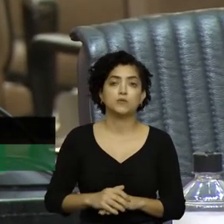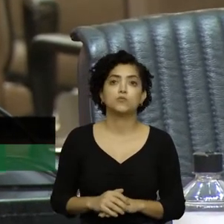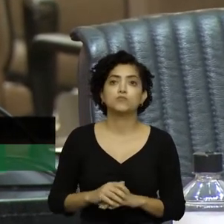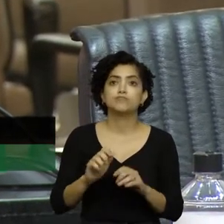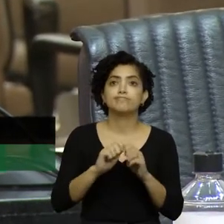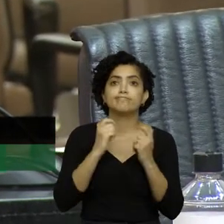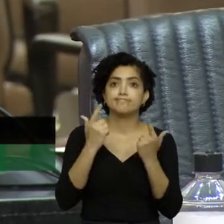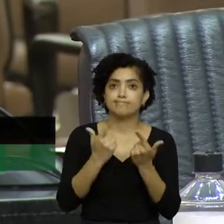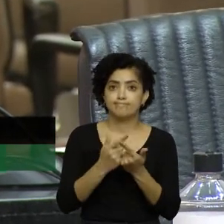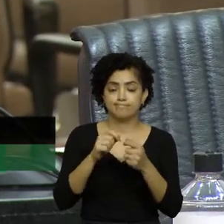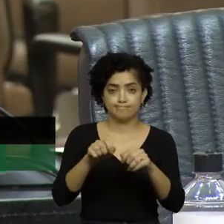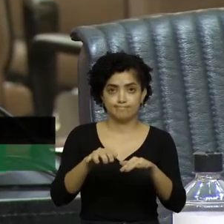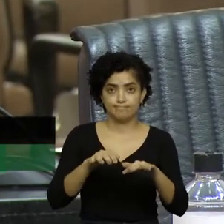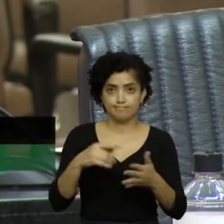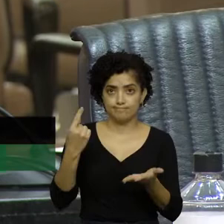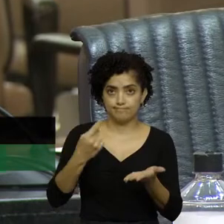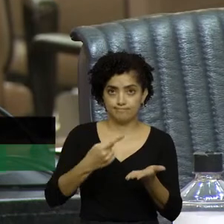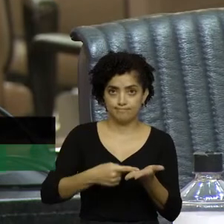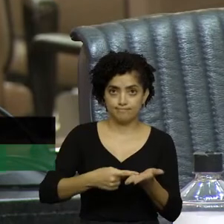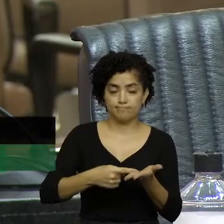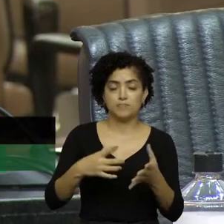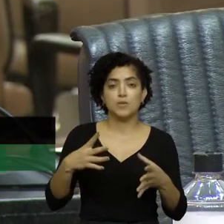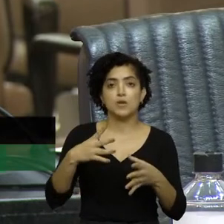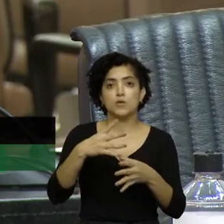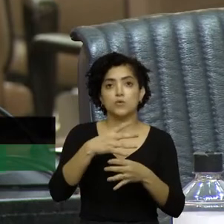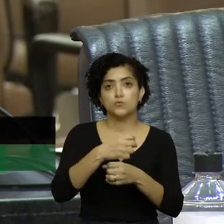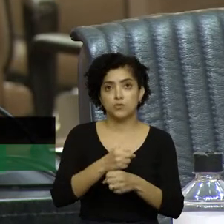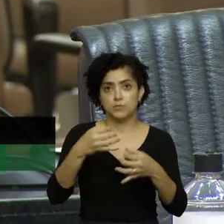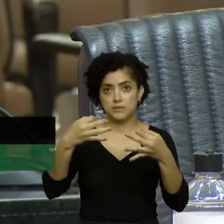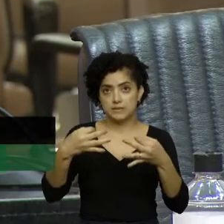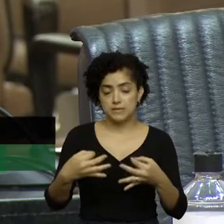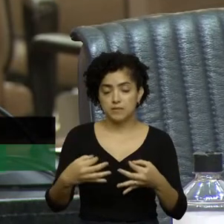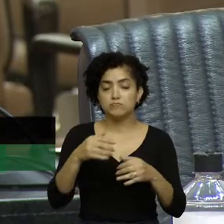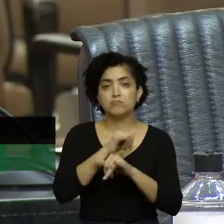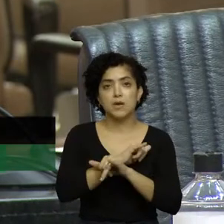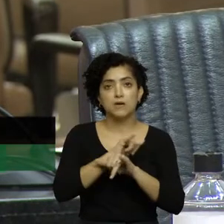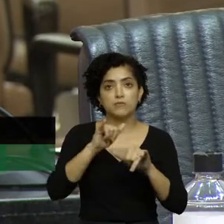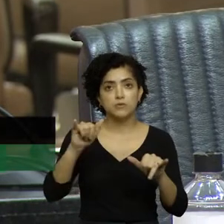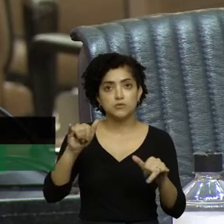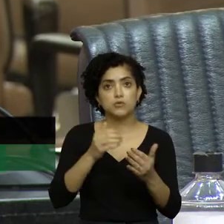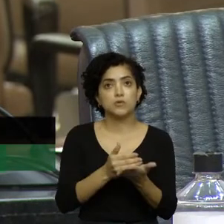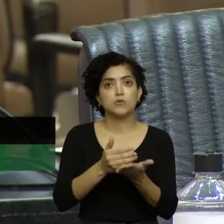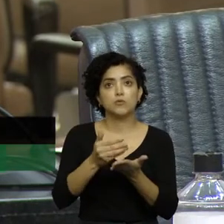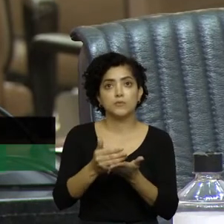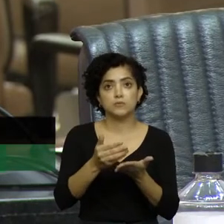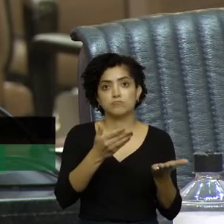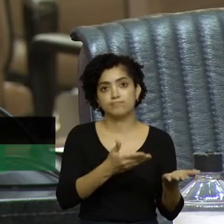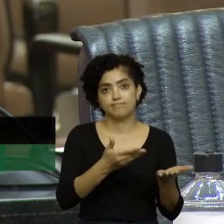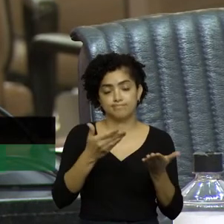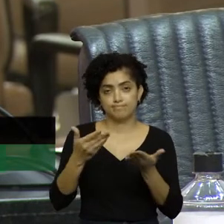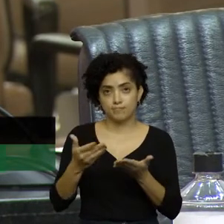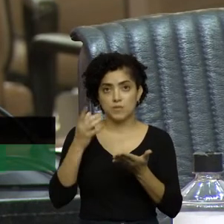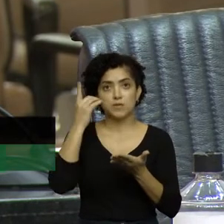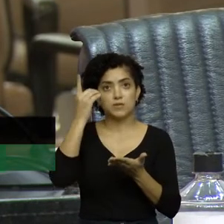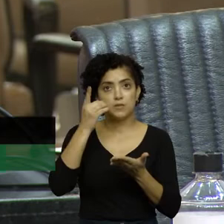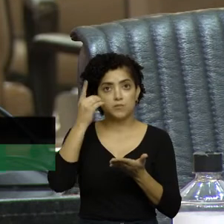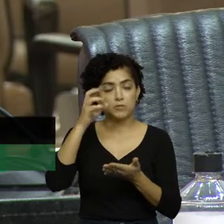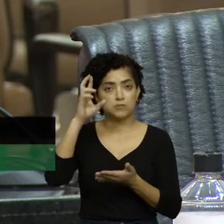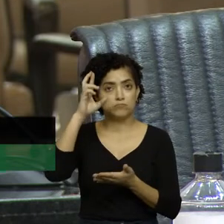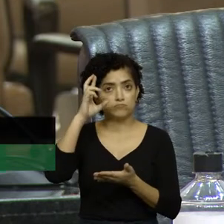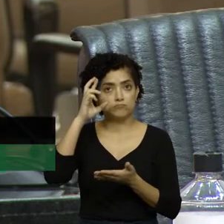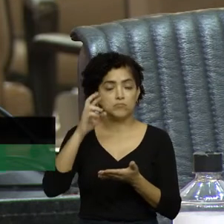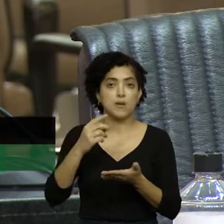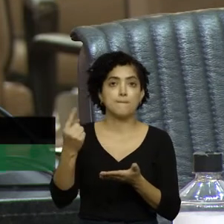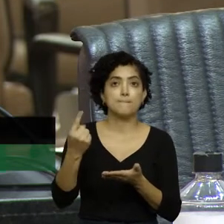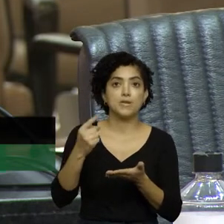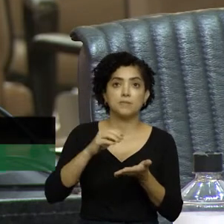em sessão ordinária. Havendo quórum regimental, o senhor presidente declarou abertos os trabalhos e convidou o senhor deputado Ricardo Alba, primeiro secretário, para